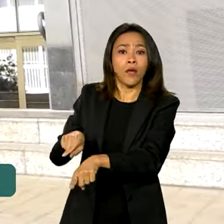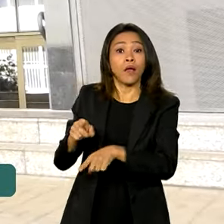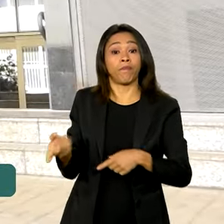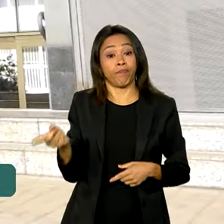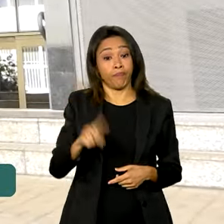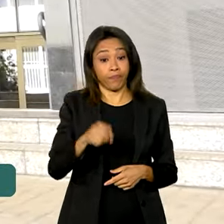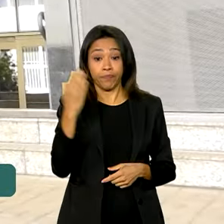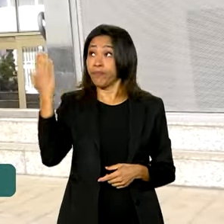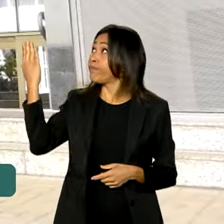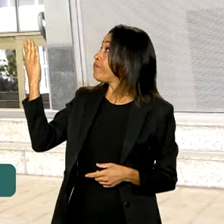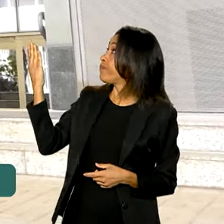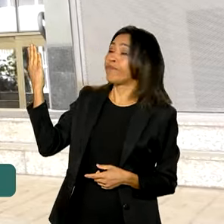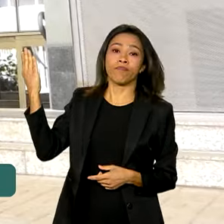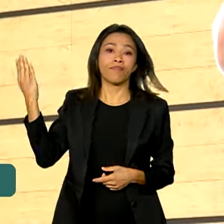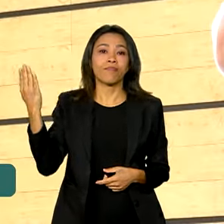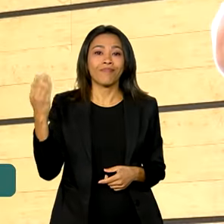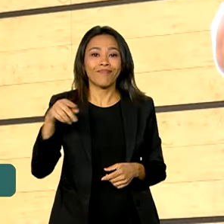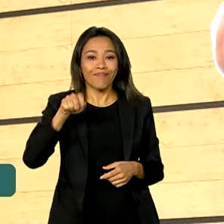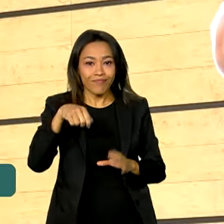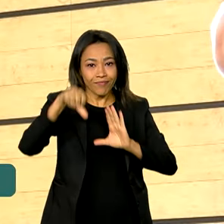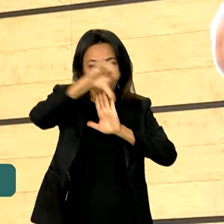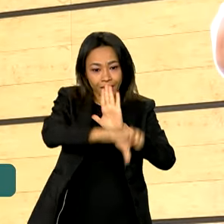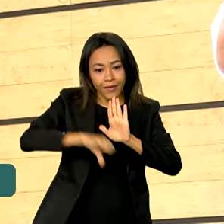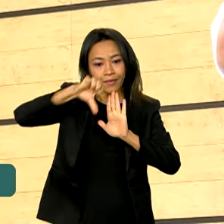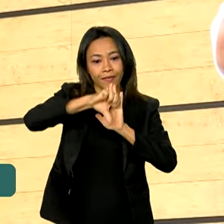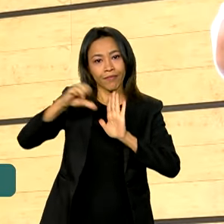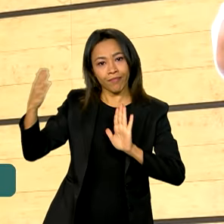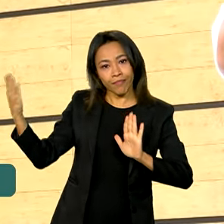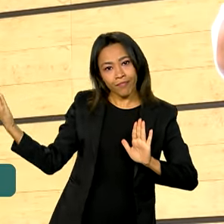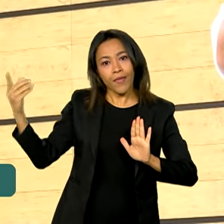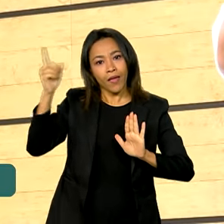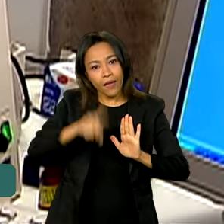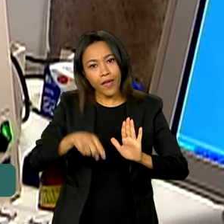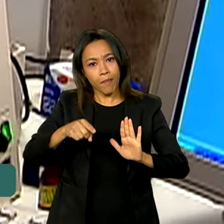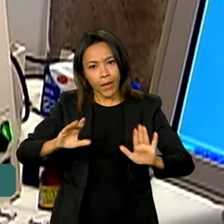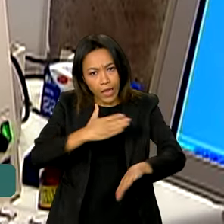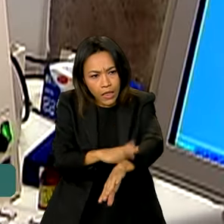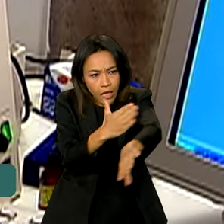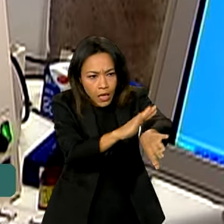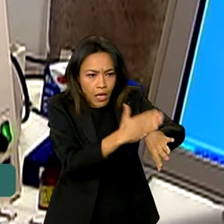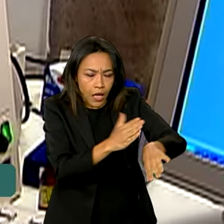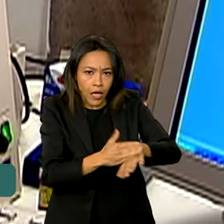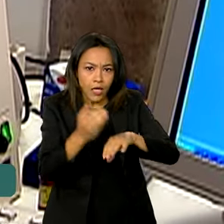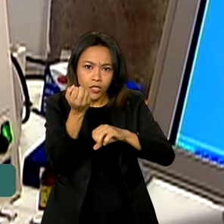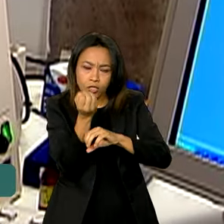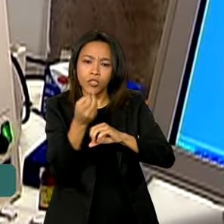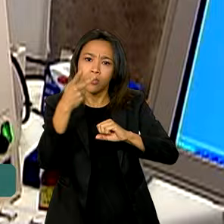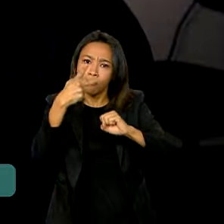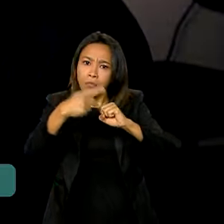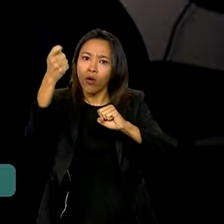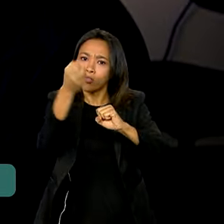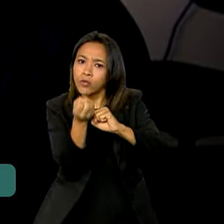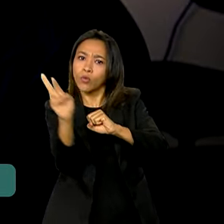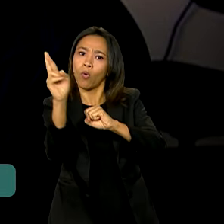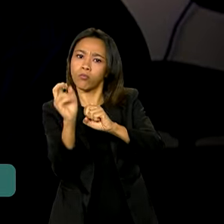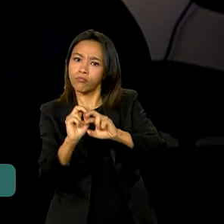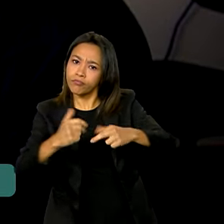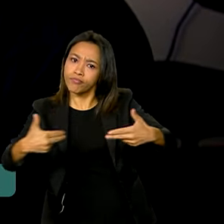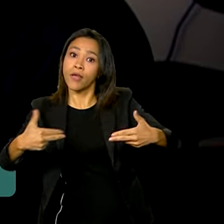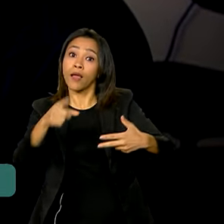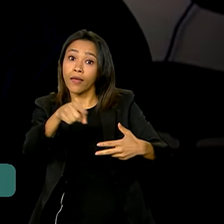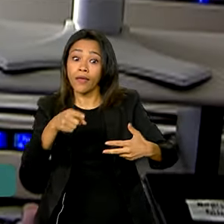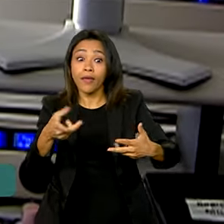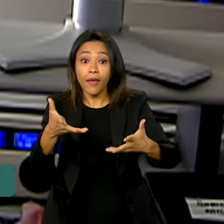CAPES, Coordenação de Aperfeiçoamento de Pessoal de Nível Superior, é o suporte público para quem quer aprimorar